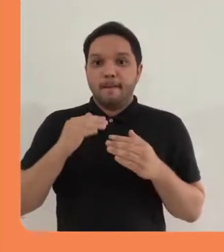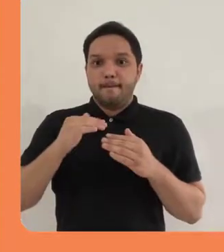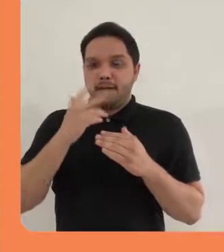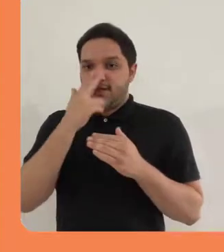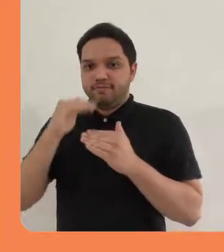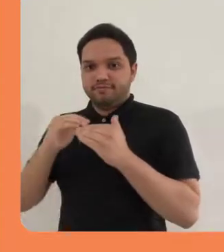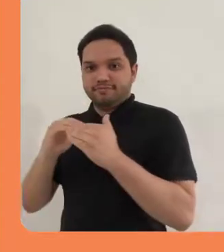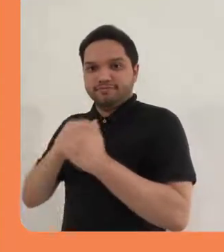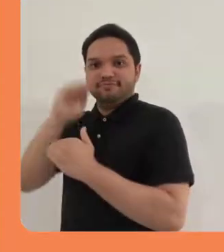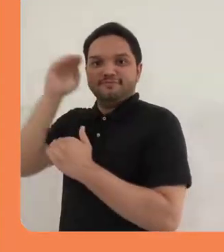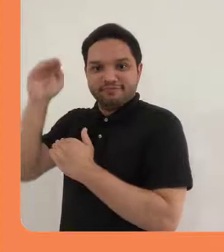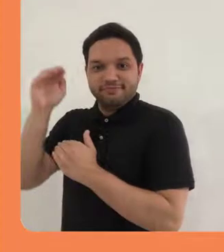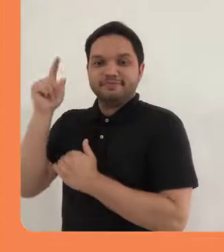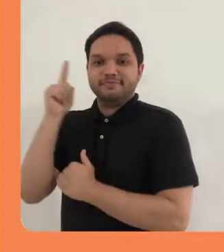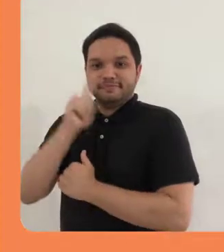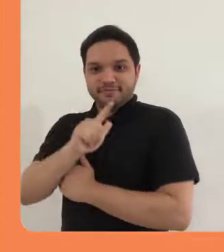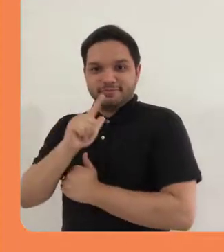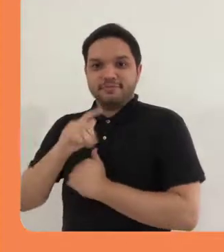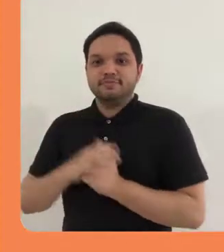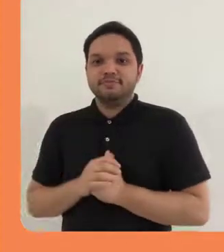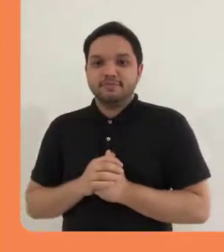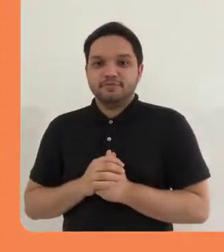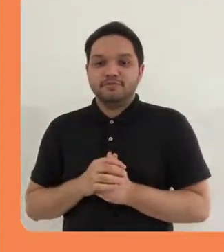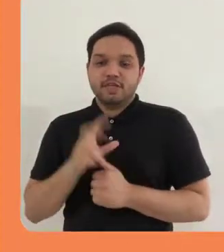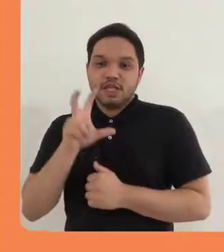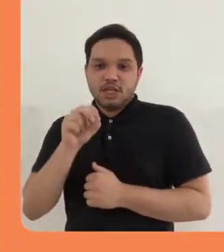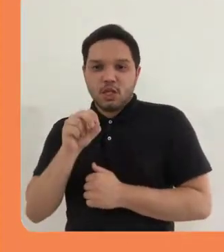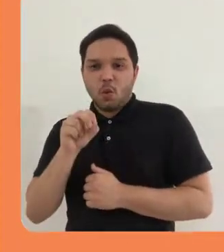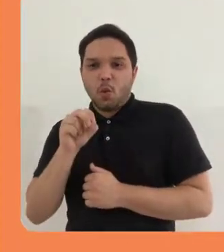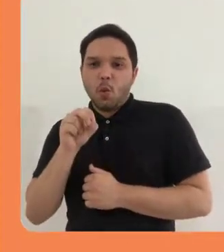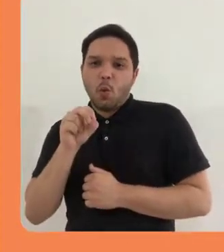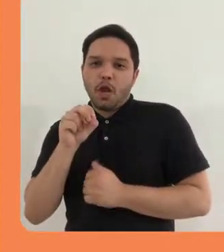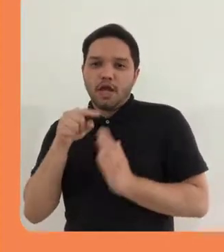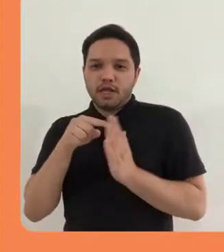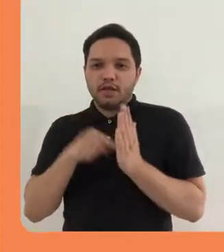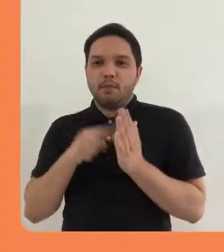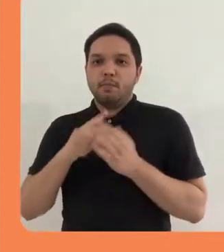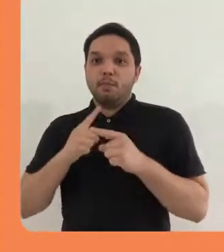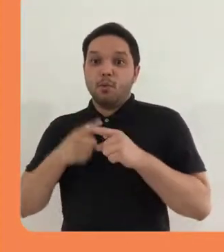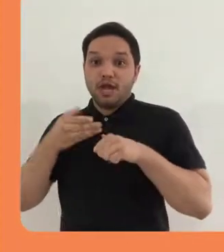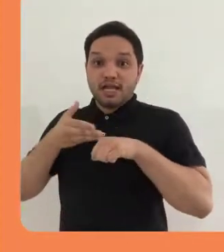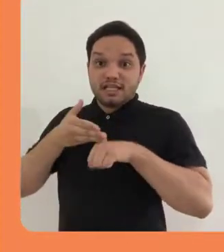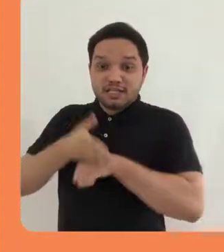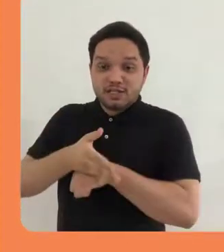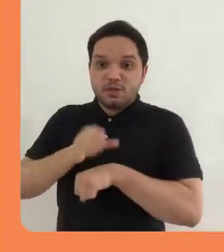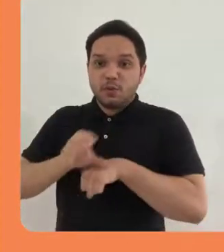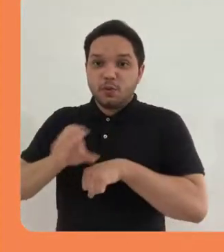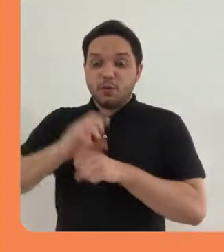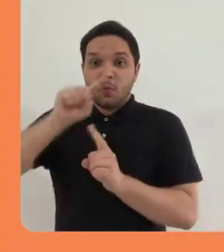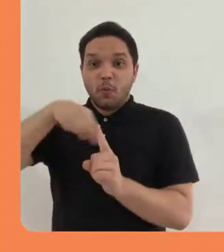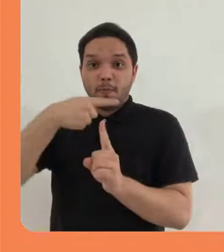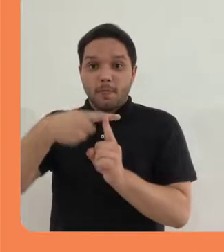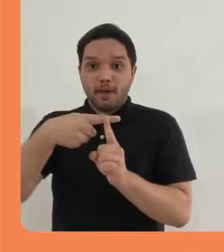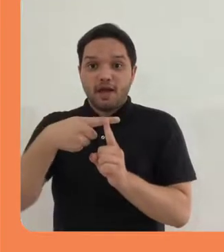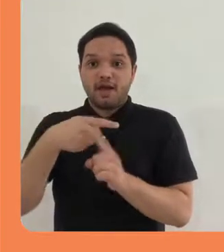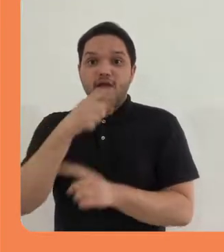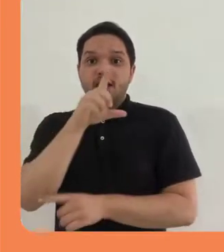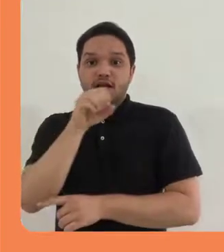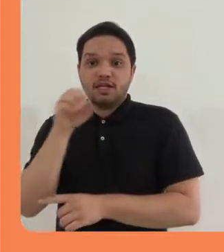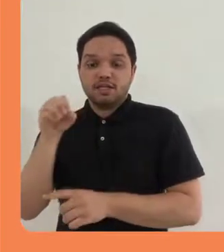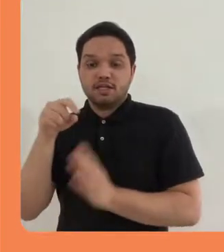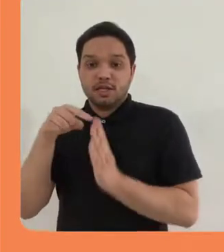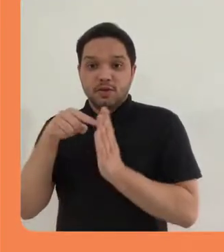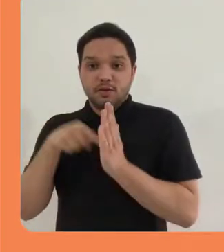enviar. Ó, já ganhamos pontos e passamos de fase. Então nós ganhamos aqui provavelmente